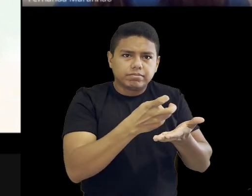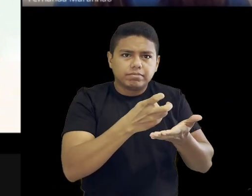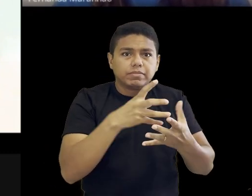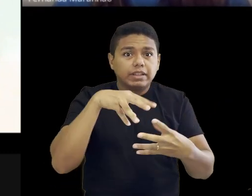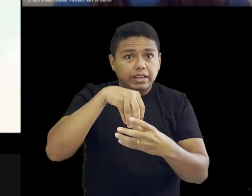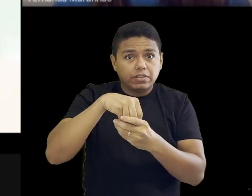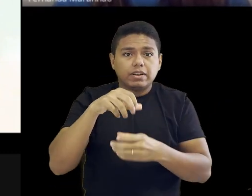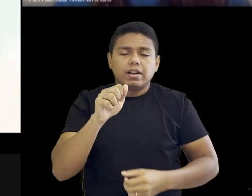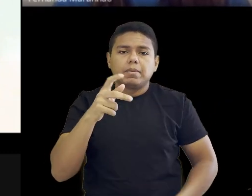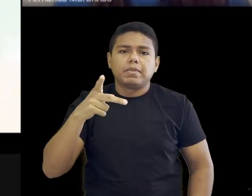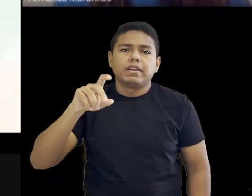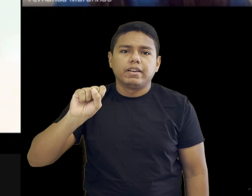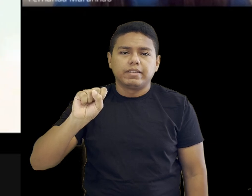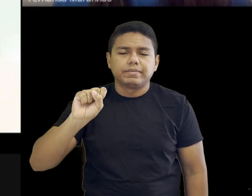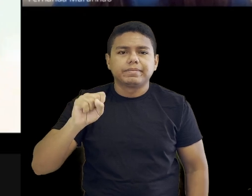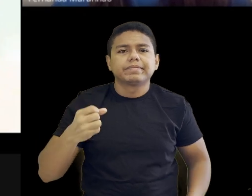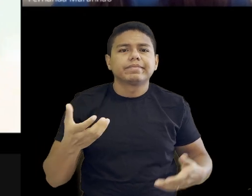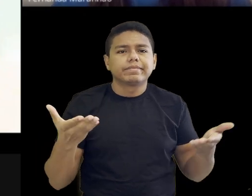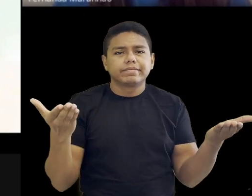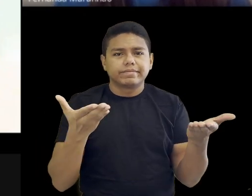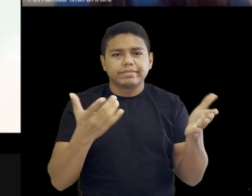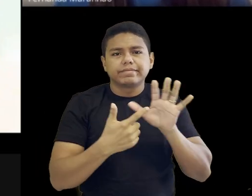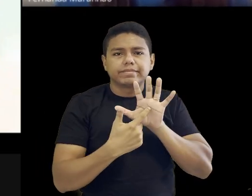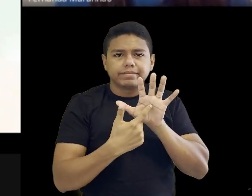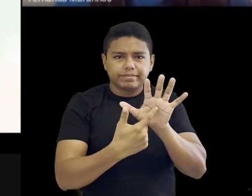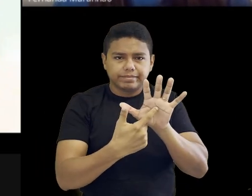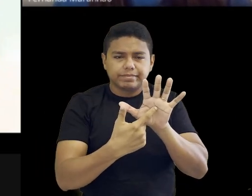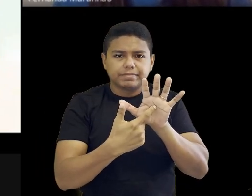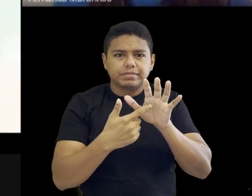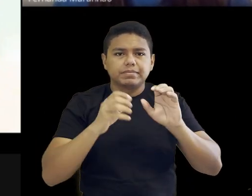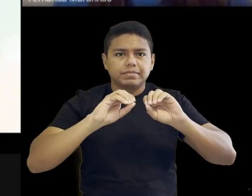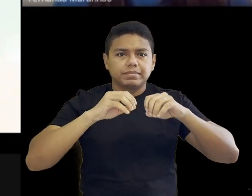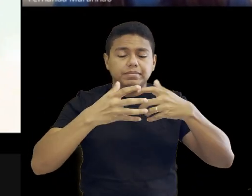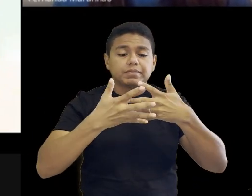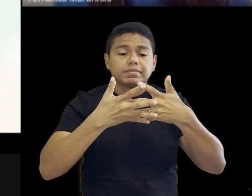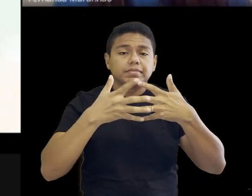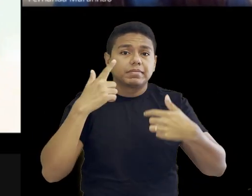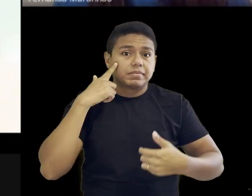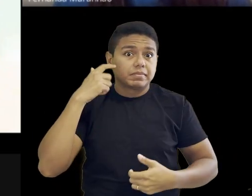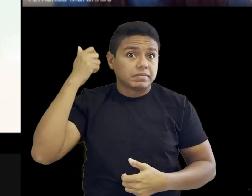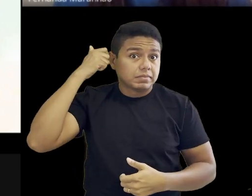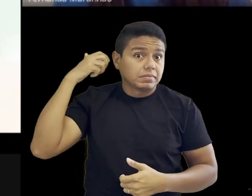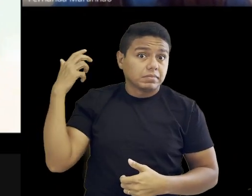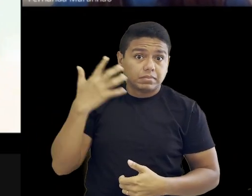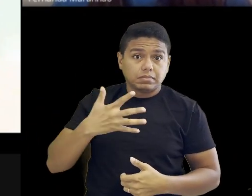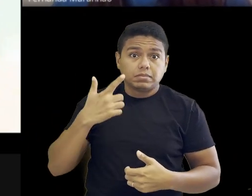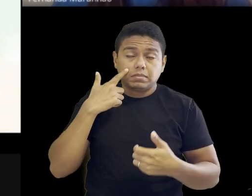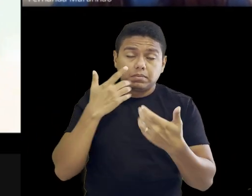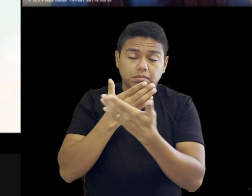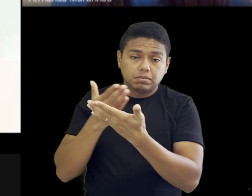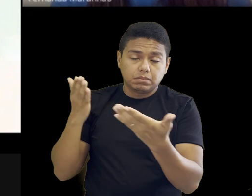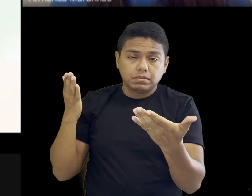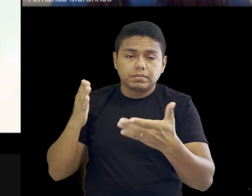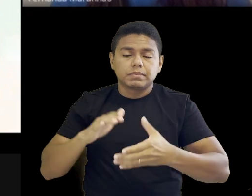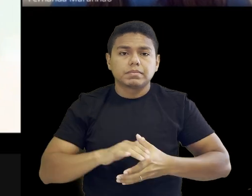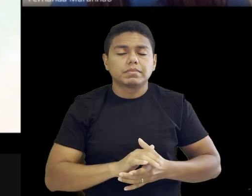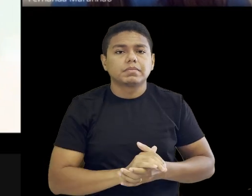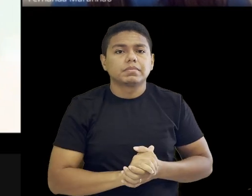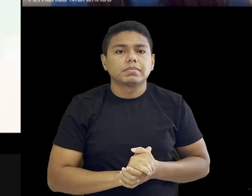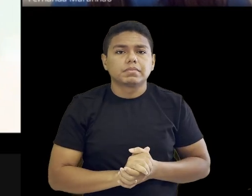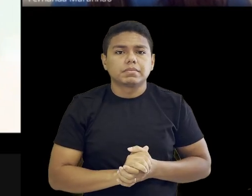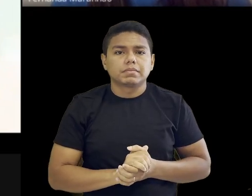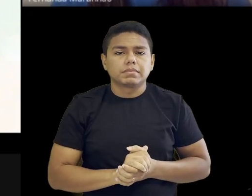Atenção Primária à Saúde. Nós vamos começar a nossa apresentação. O nosso slide, ele tem